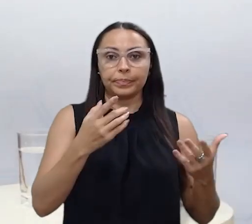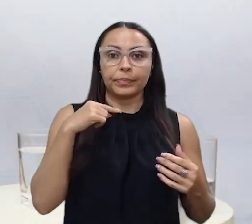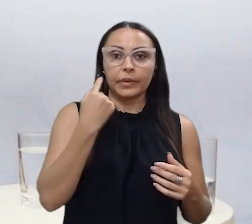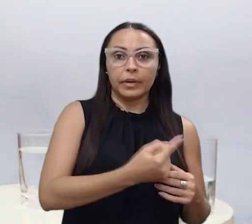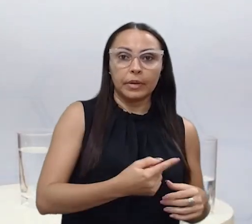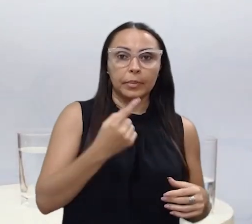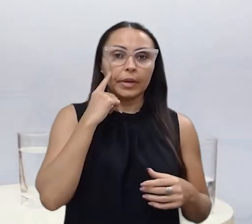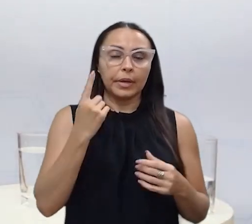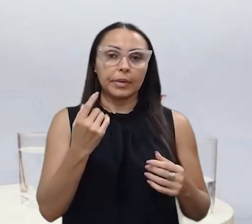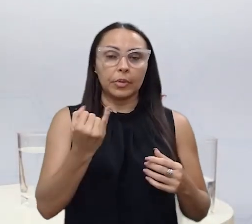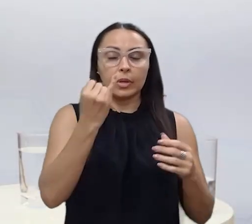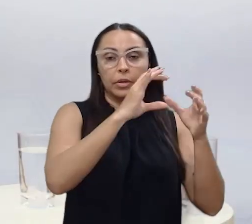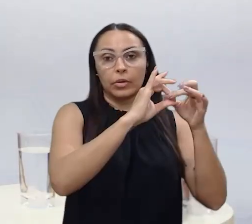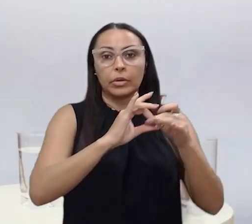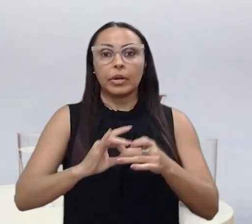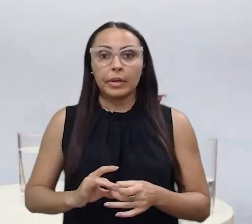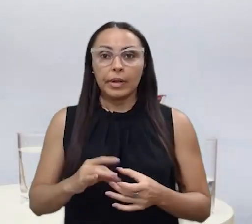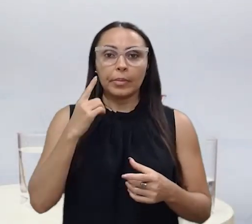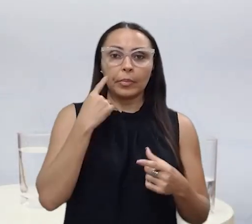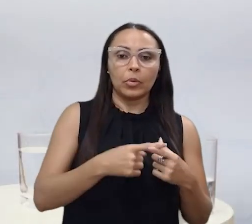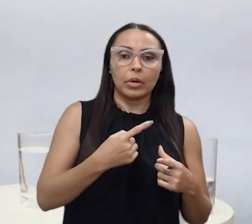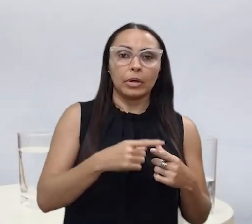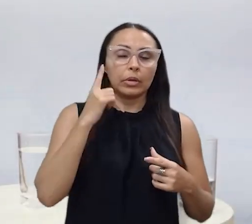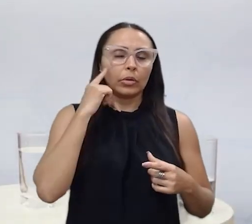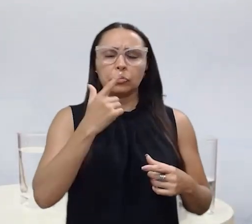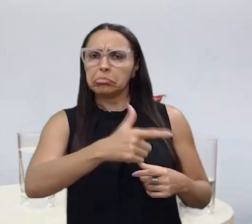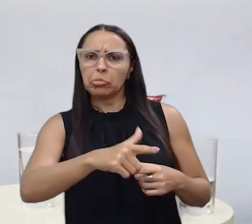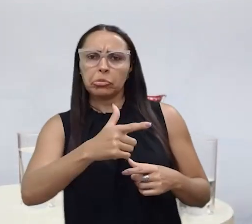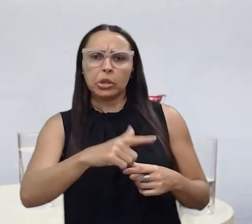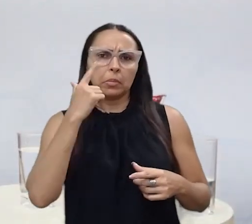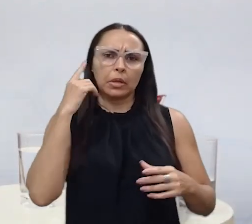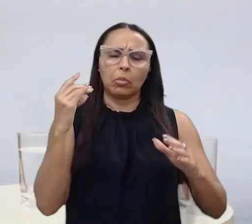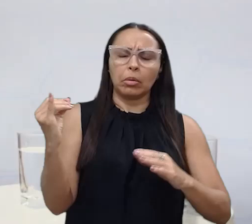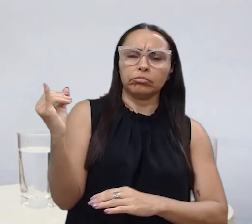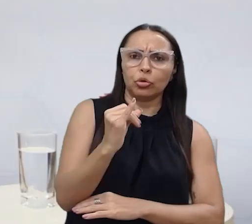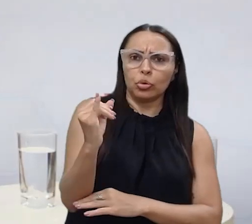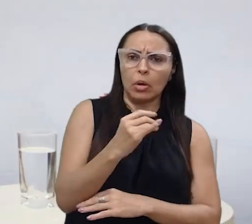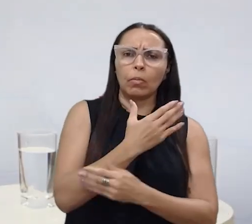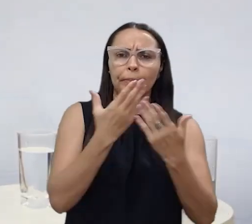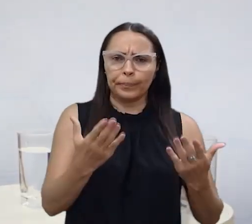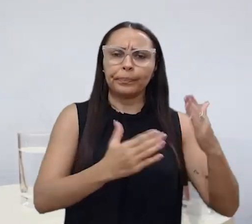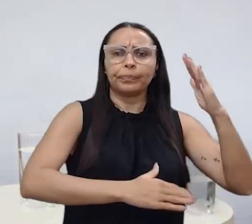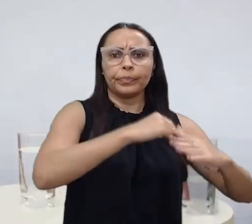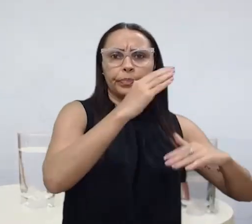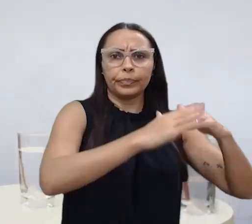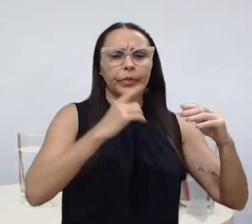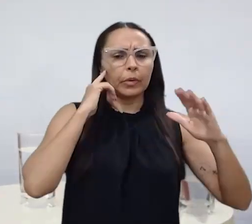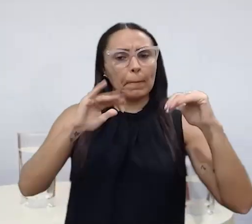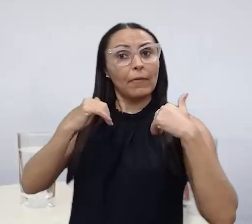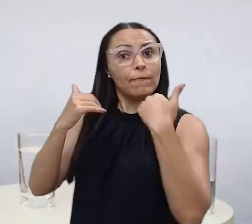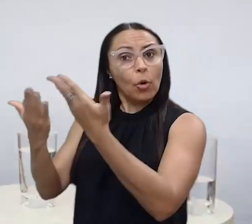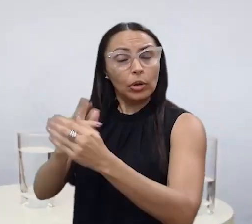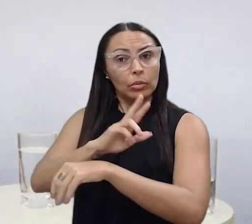é também interessante a gente contextualizar isso, porque até então nós não tínhamos uma instituição de design. Os profissionais iam lá para